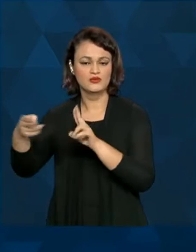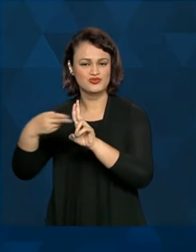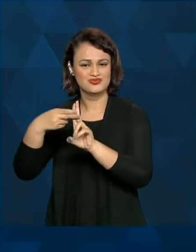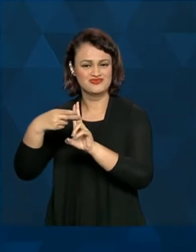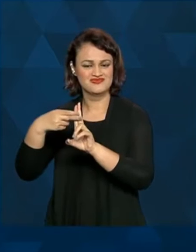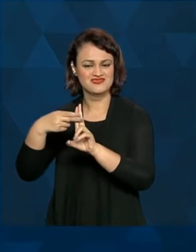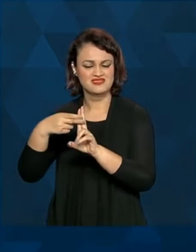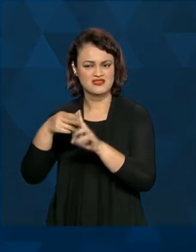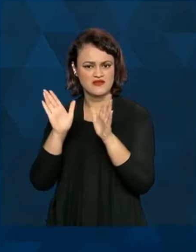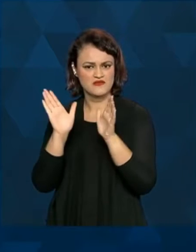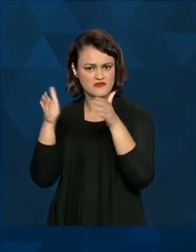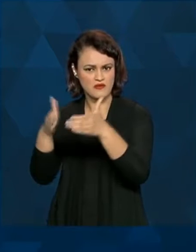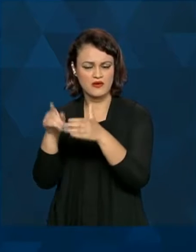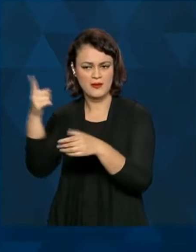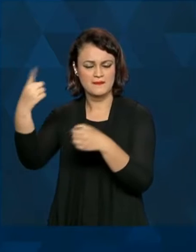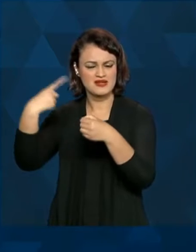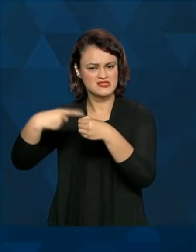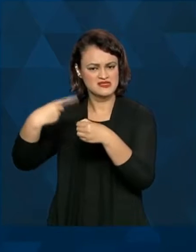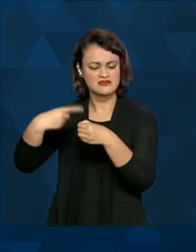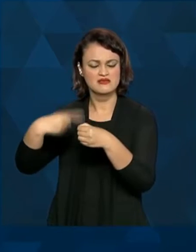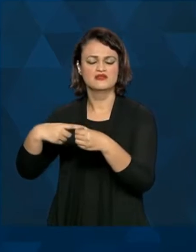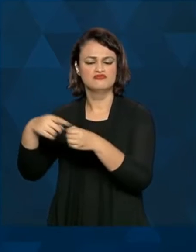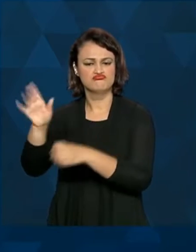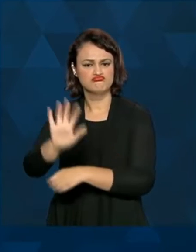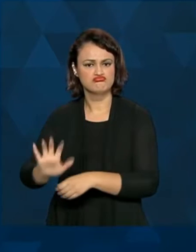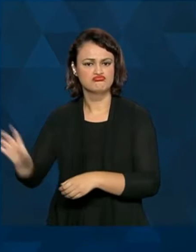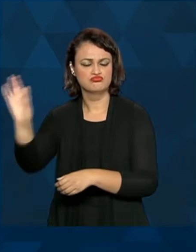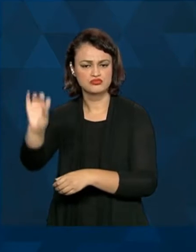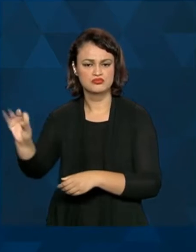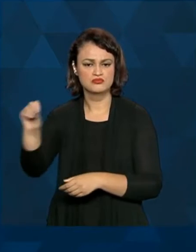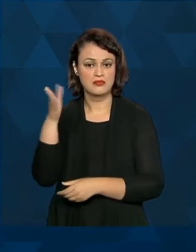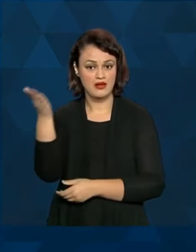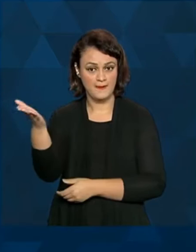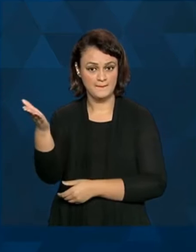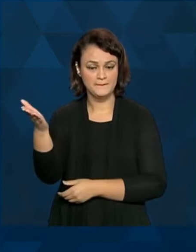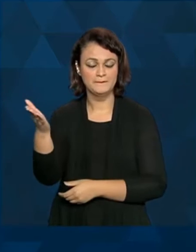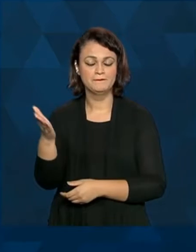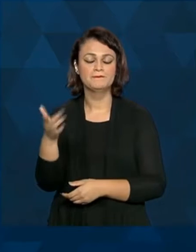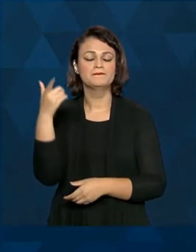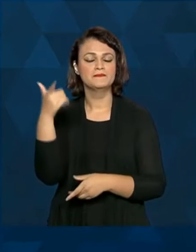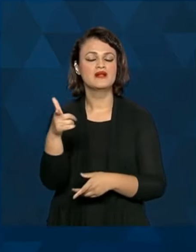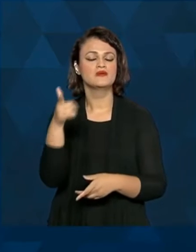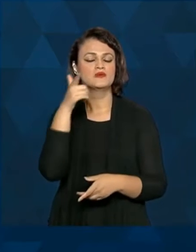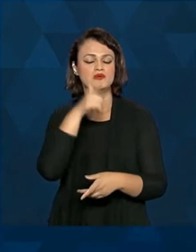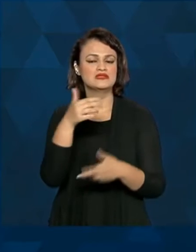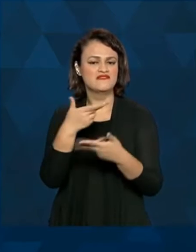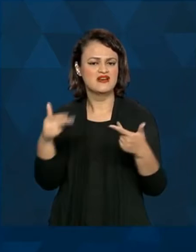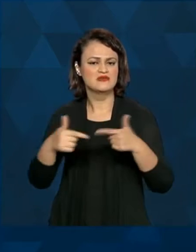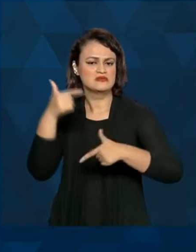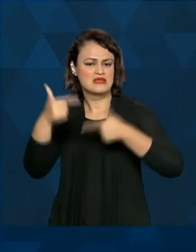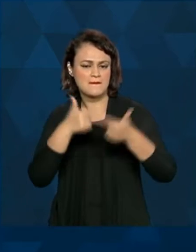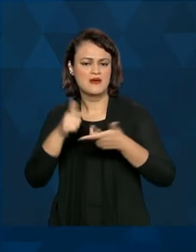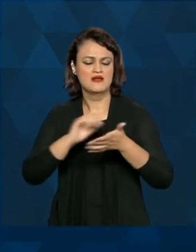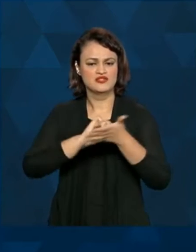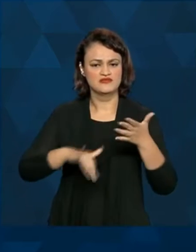normalmente descentraliza para estados e municípios, para o financiamento das atividades